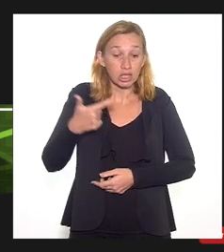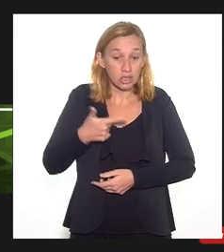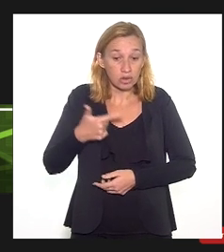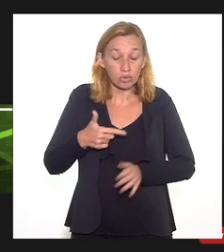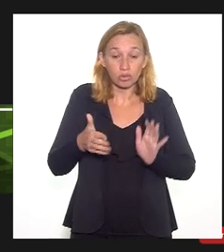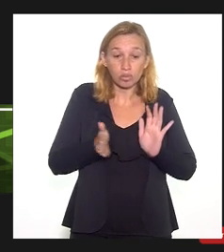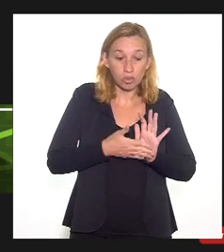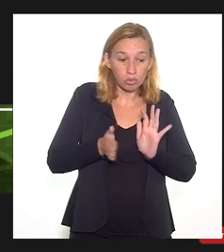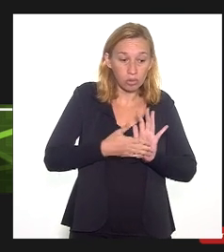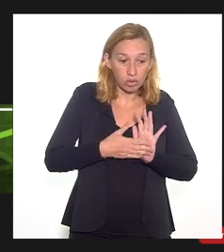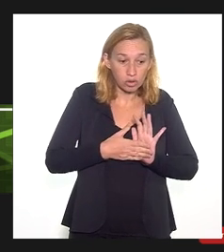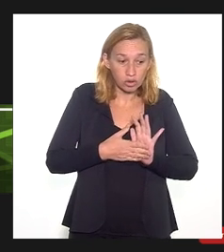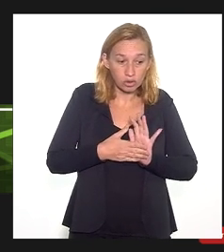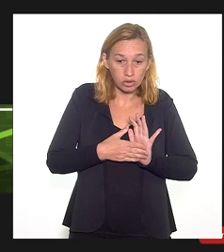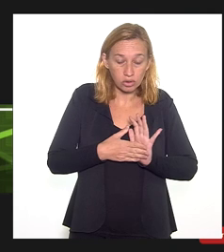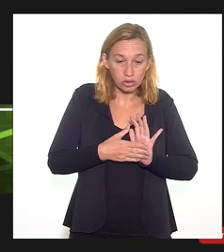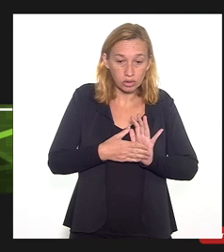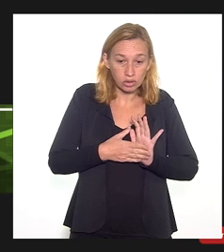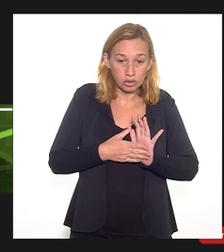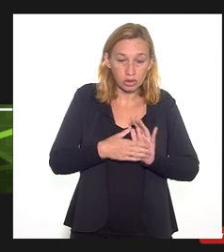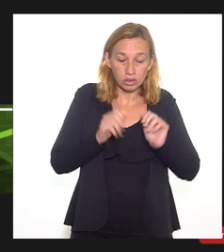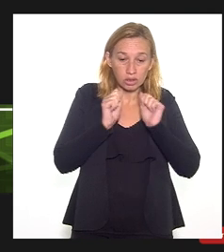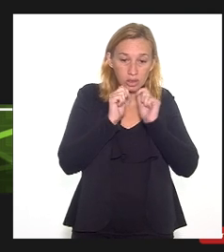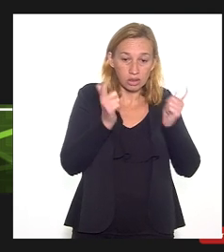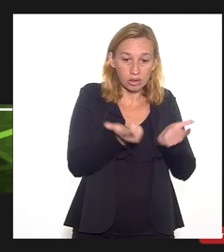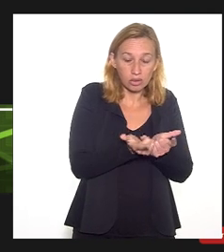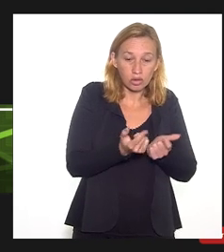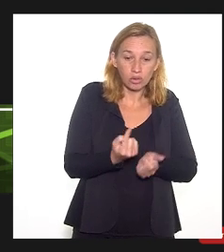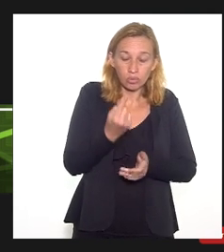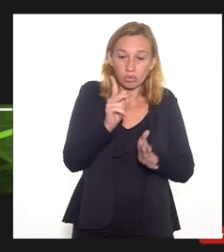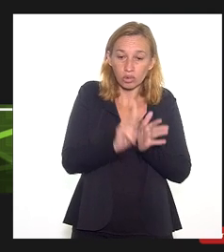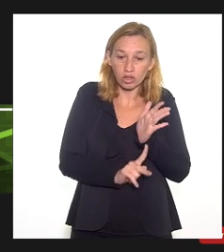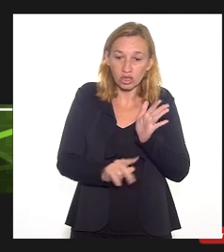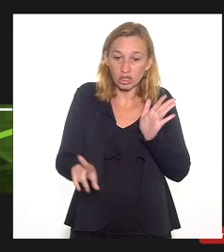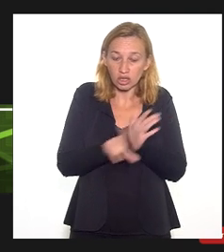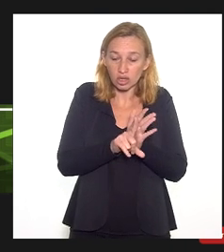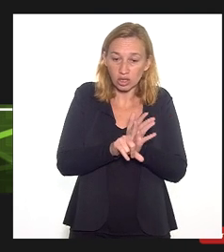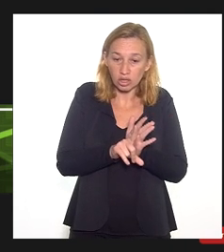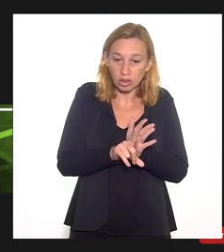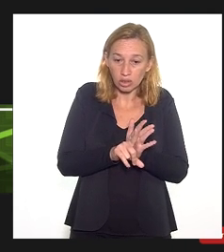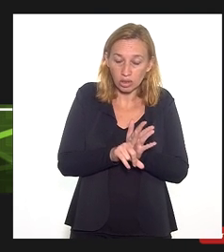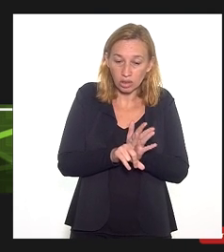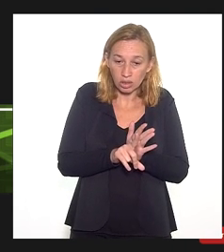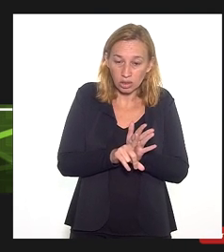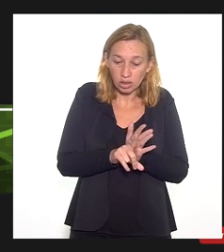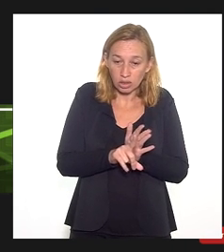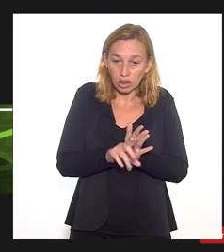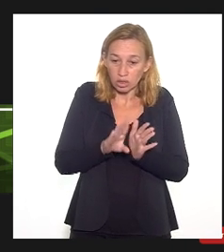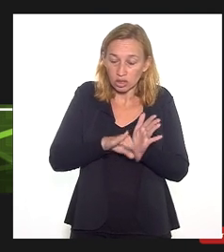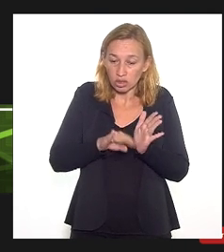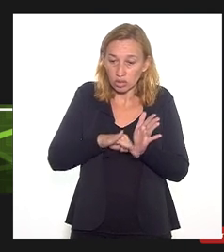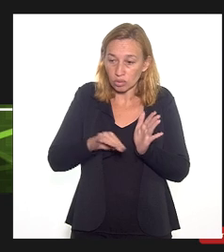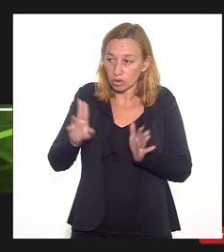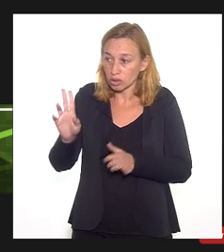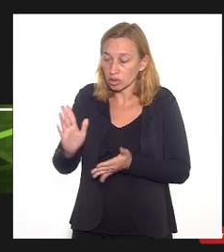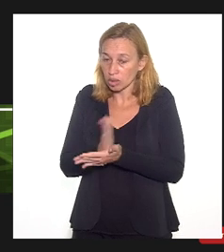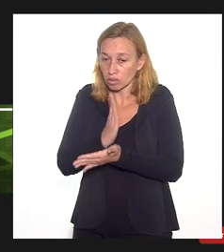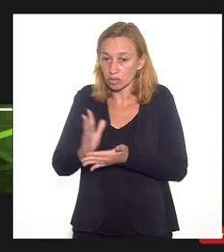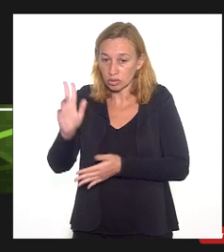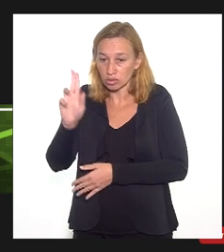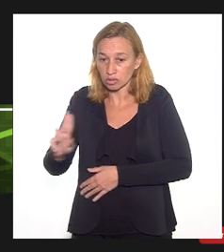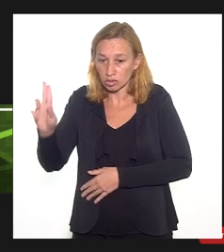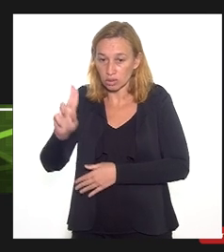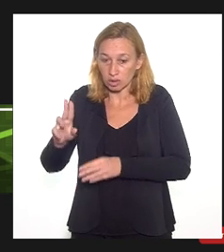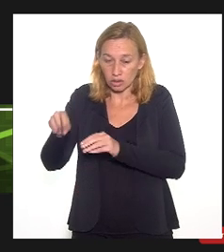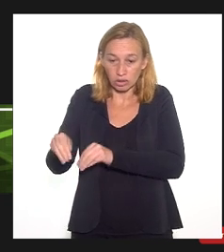propondo nesta assembleia um projeto de lei que extingue a universidade e nos remaneja para a